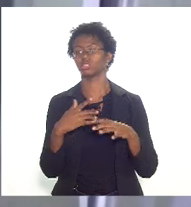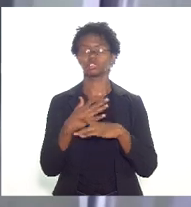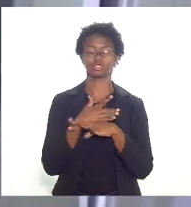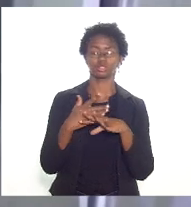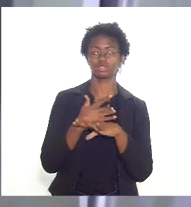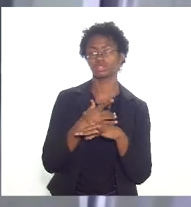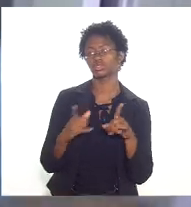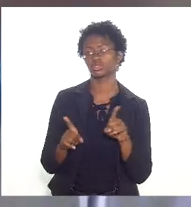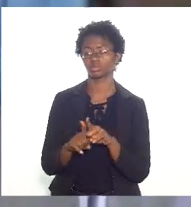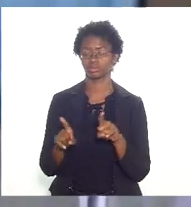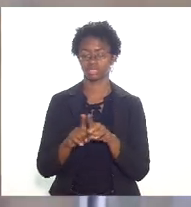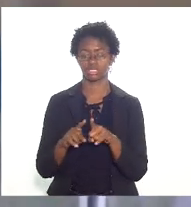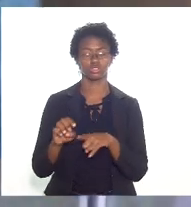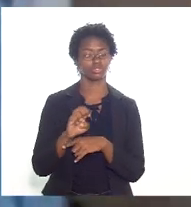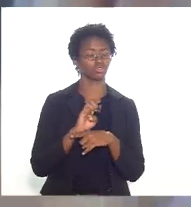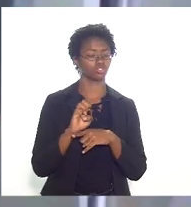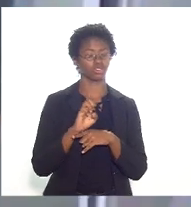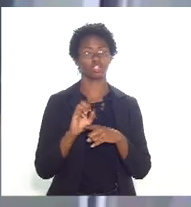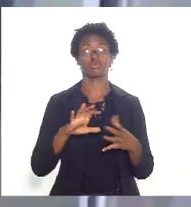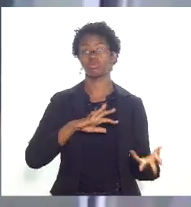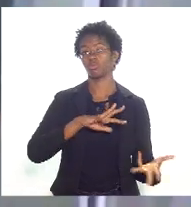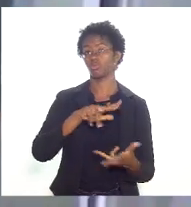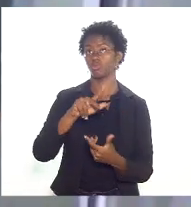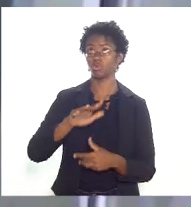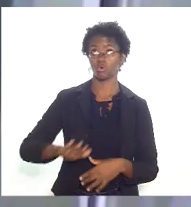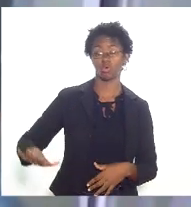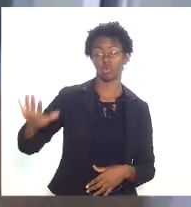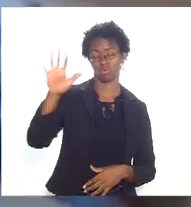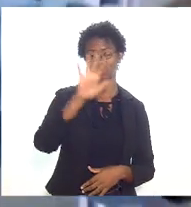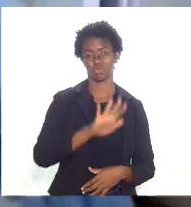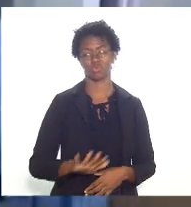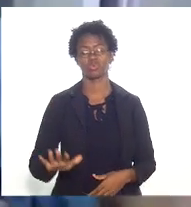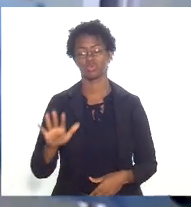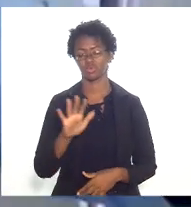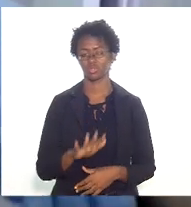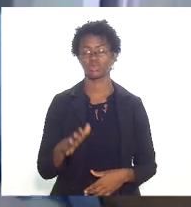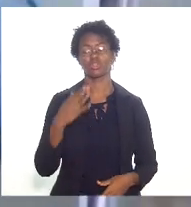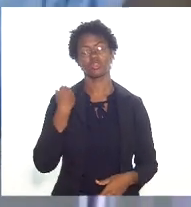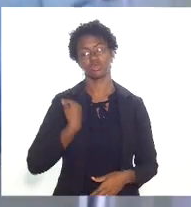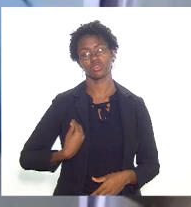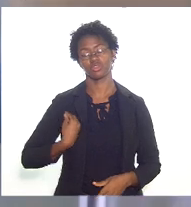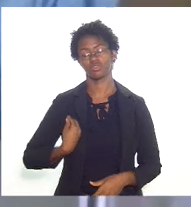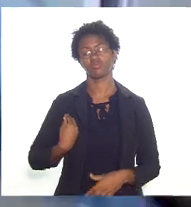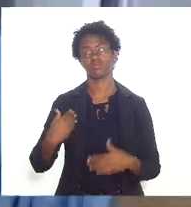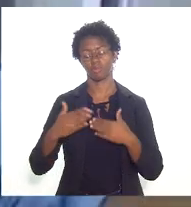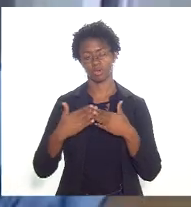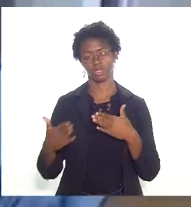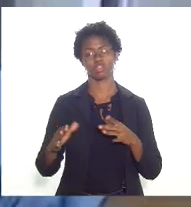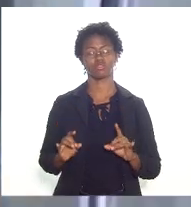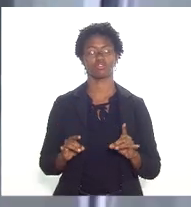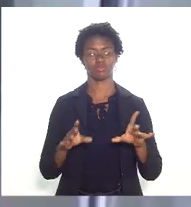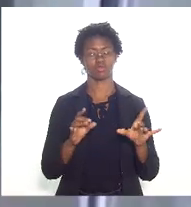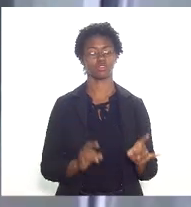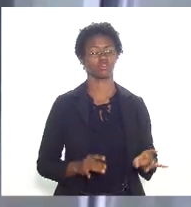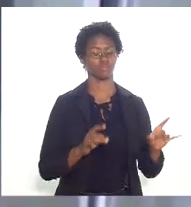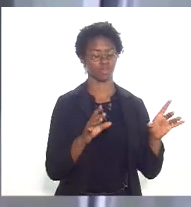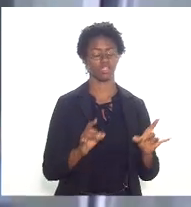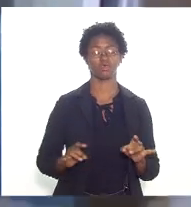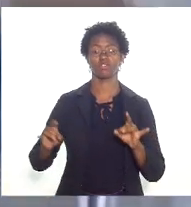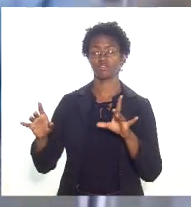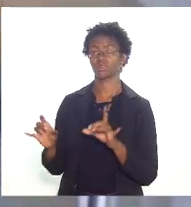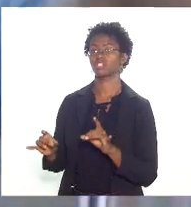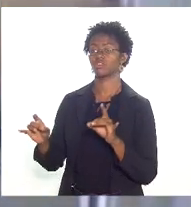cidades estados em que pelo mundo afora que tinham vivido processos de privatização saneamento